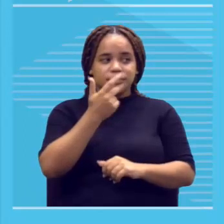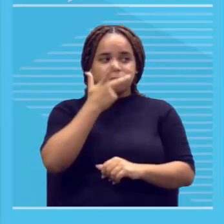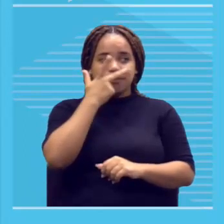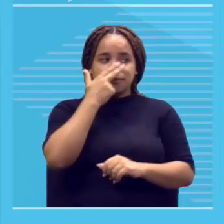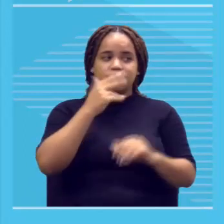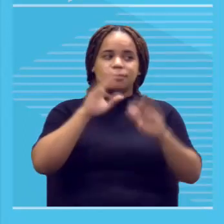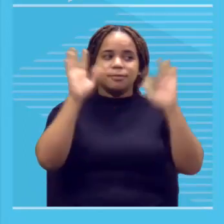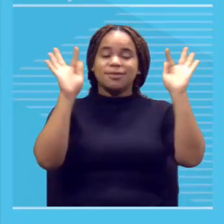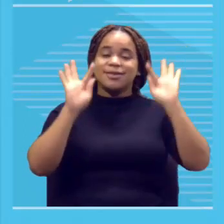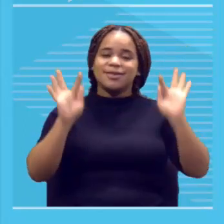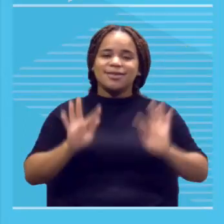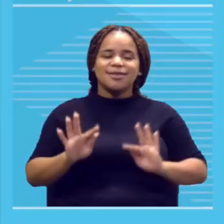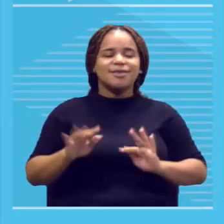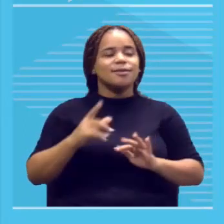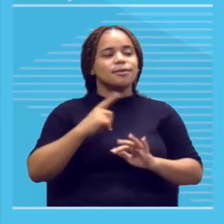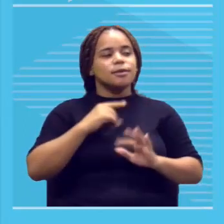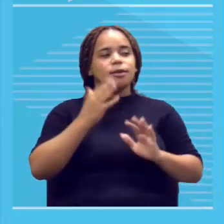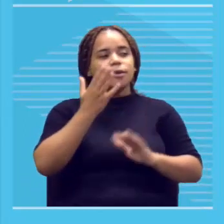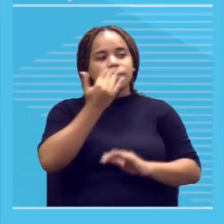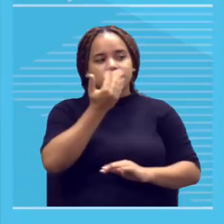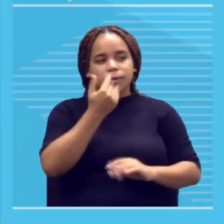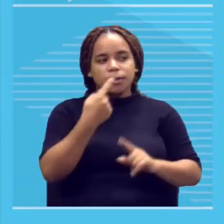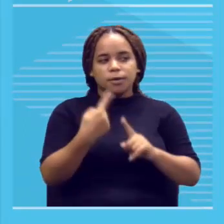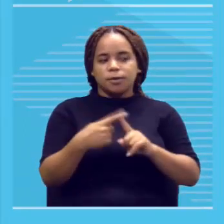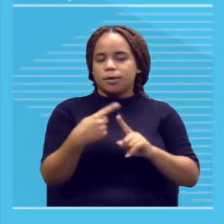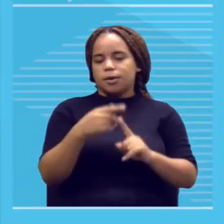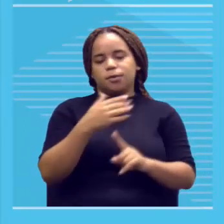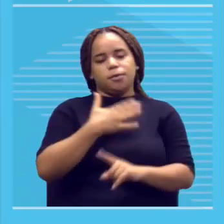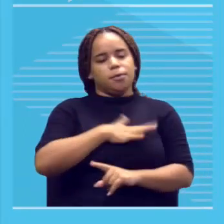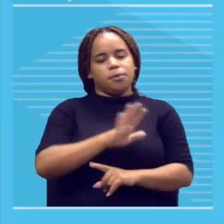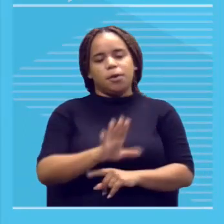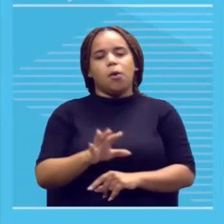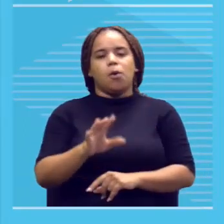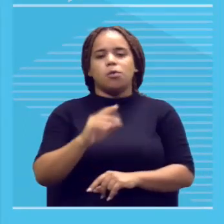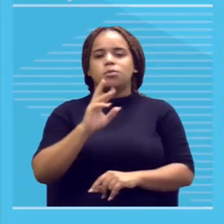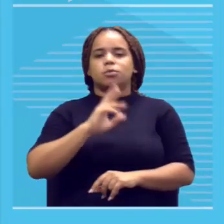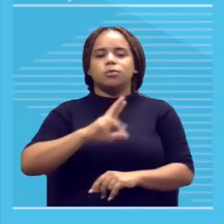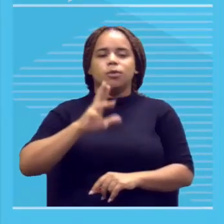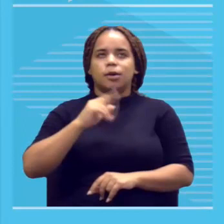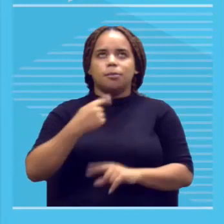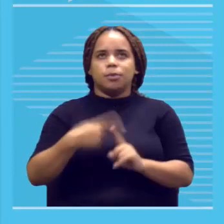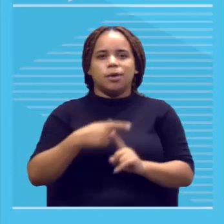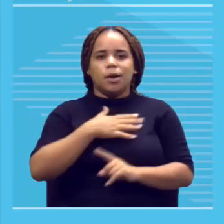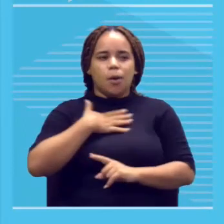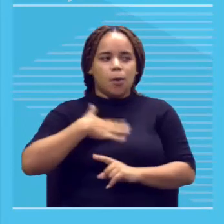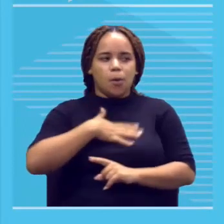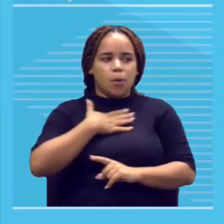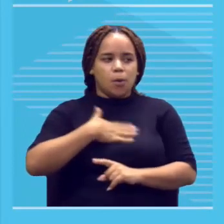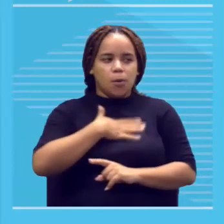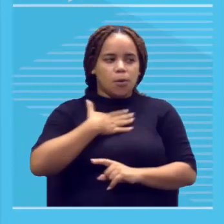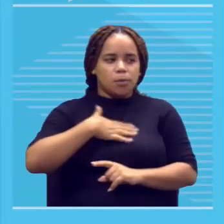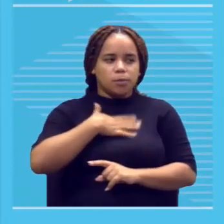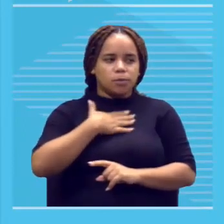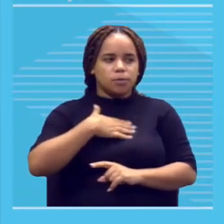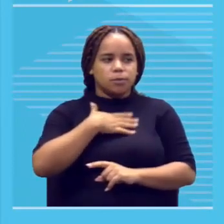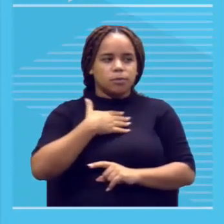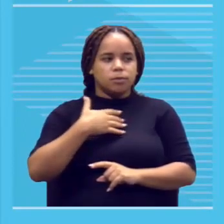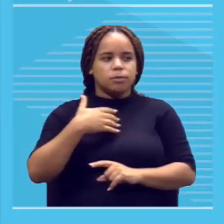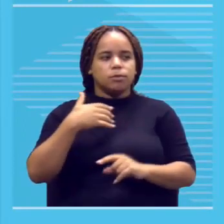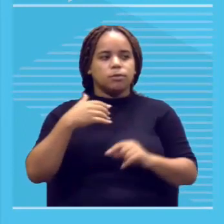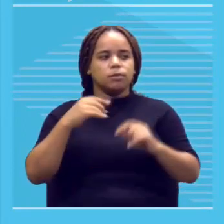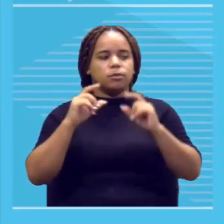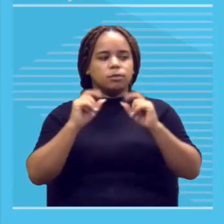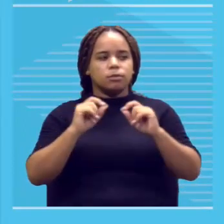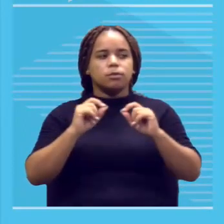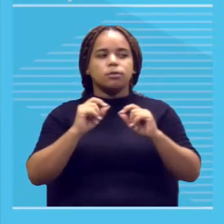com esse prato de arroz e feijão mas não é porque ele gostava de arroz e feijão não Olha a frase dele ainda bem que eu não tenho que